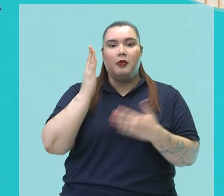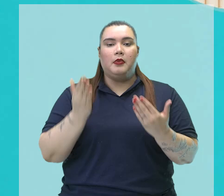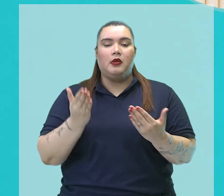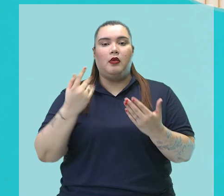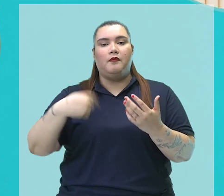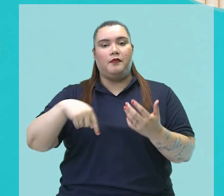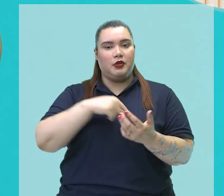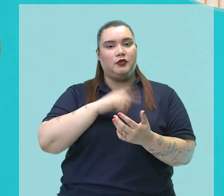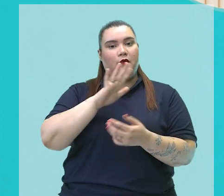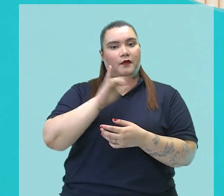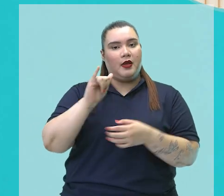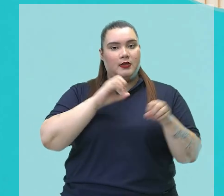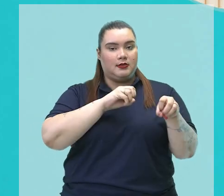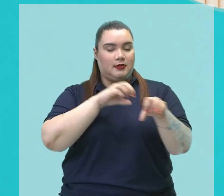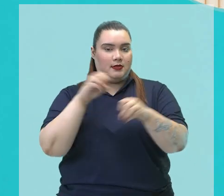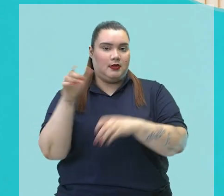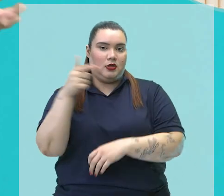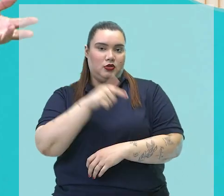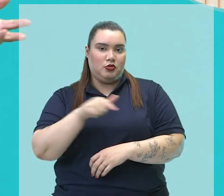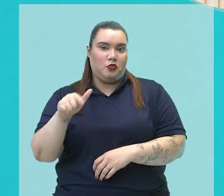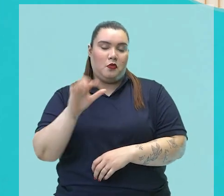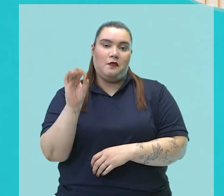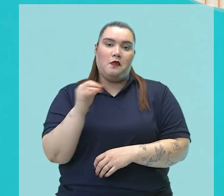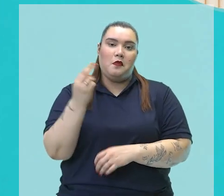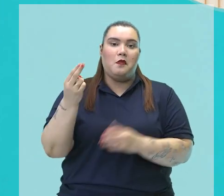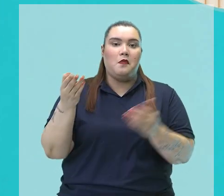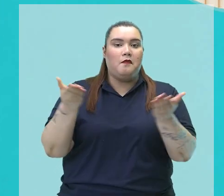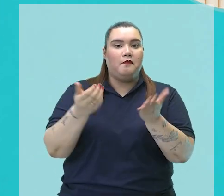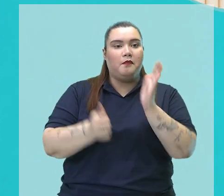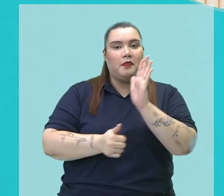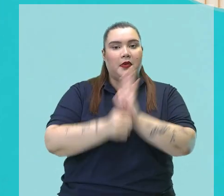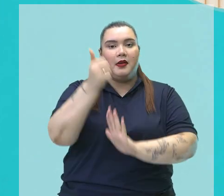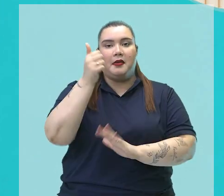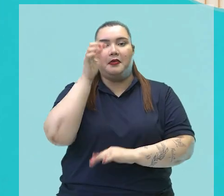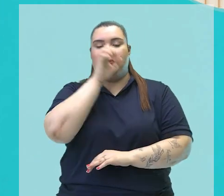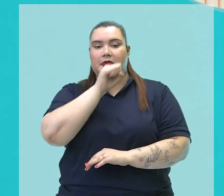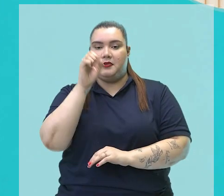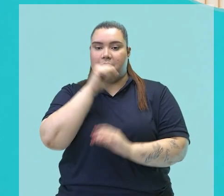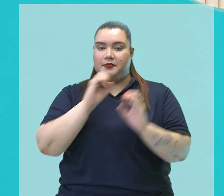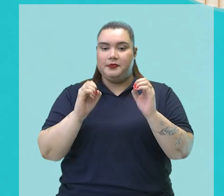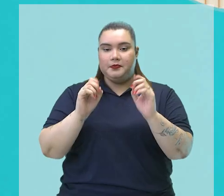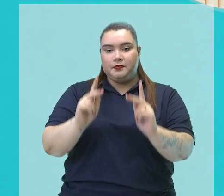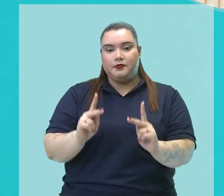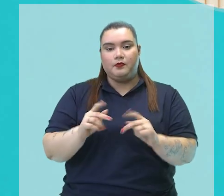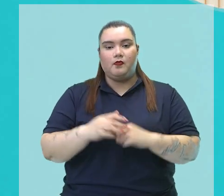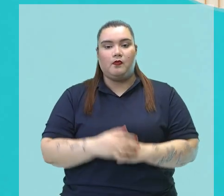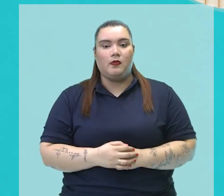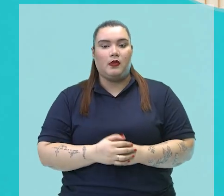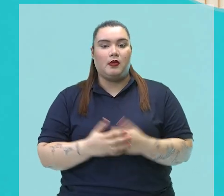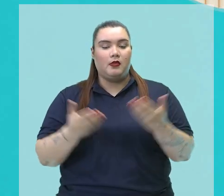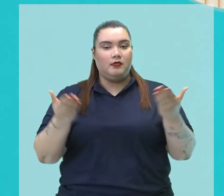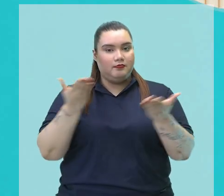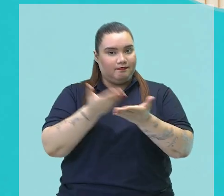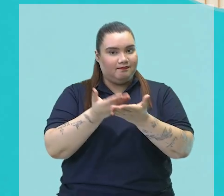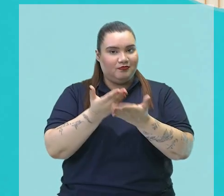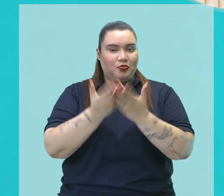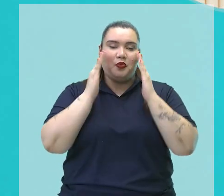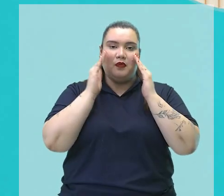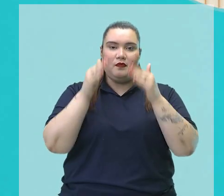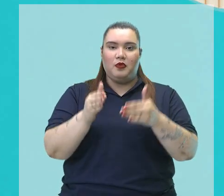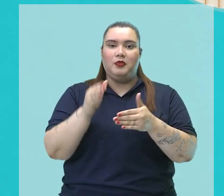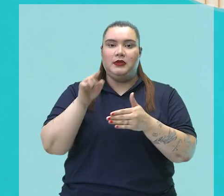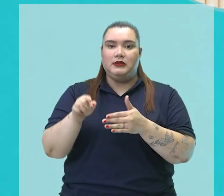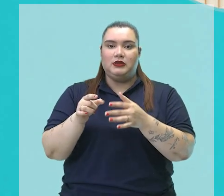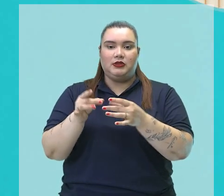outros tantos a gente vai ver, talvez, aí para vocês, uma primeira vez, tá certo? Então, nossa aula vai tratar bastante